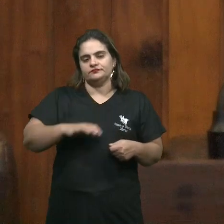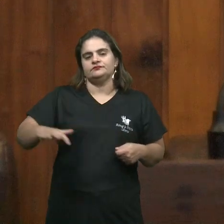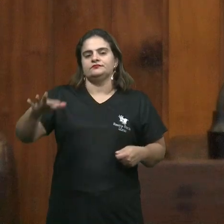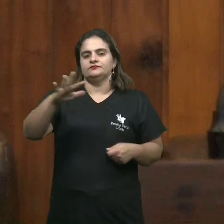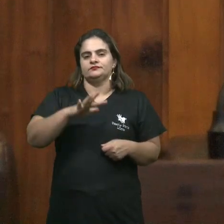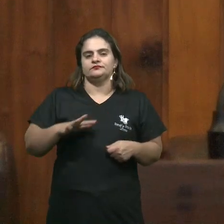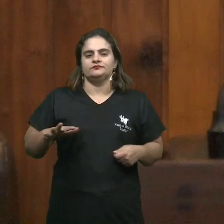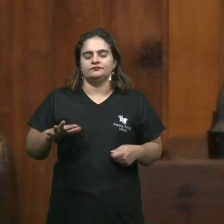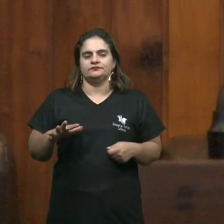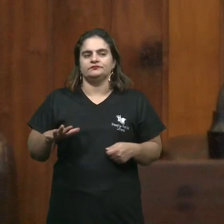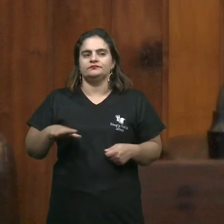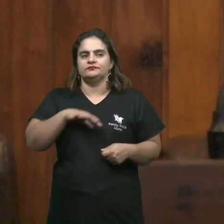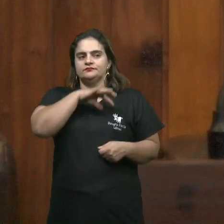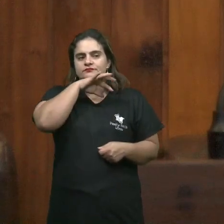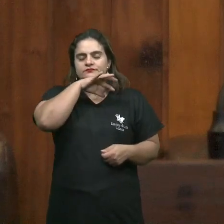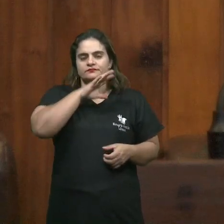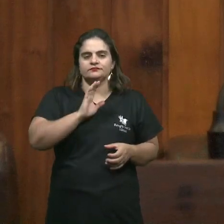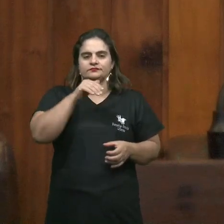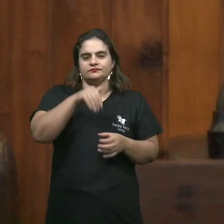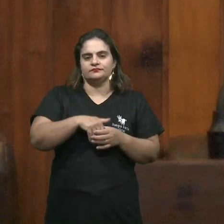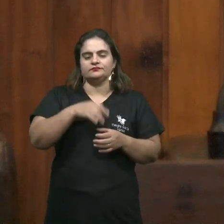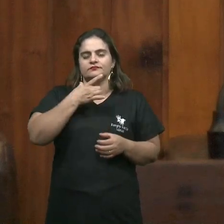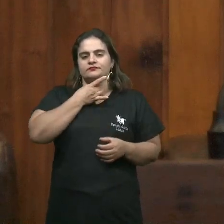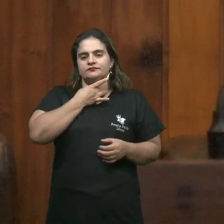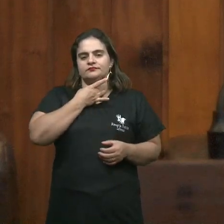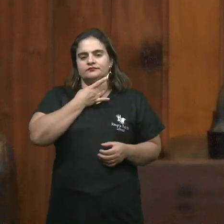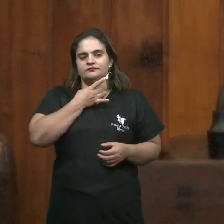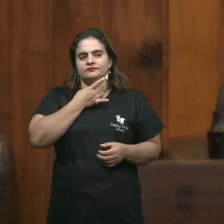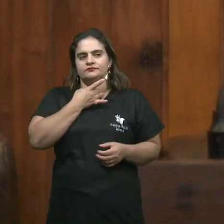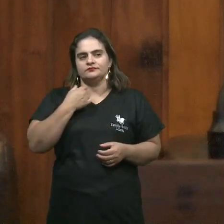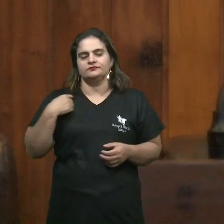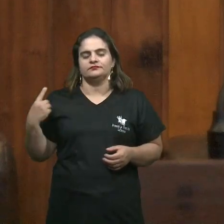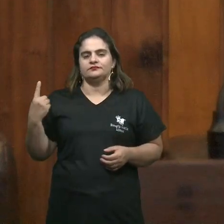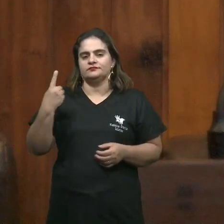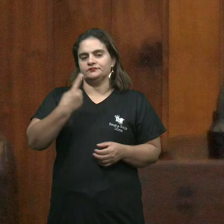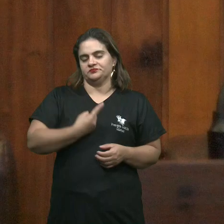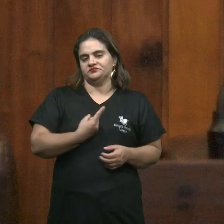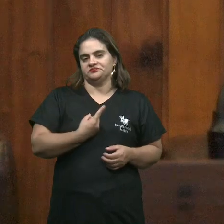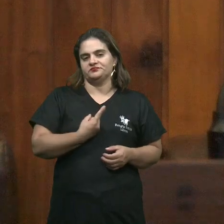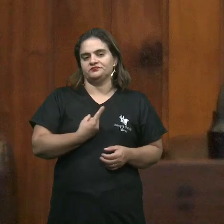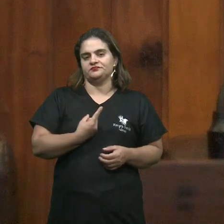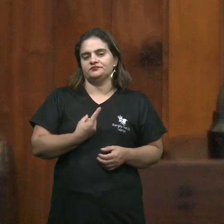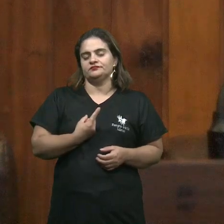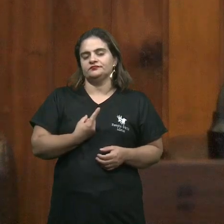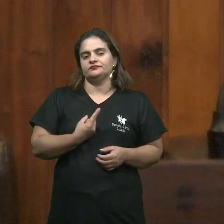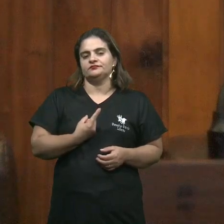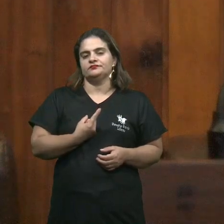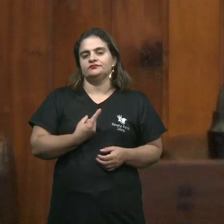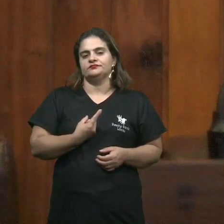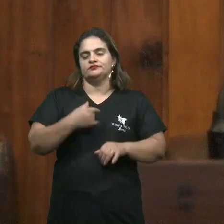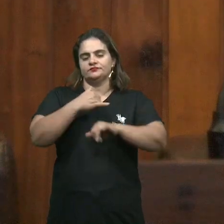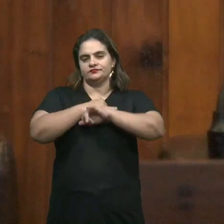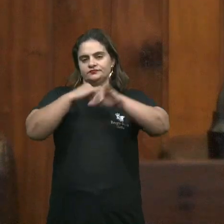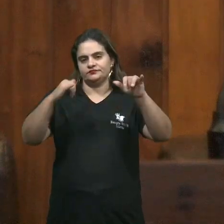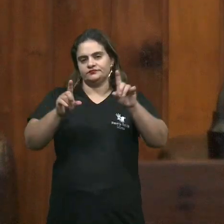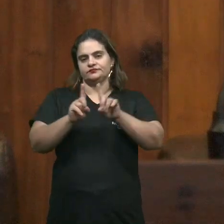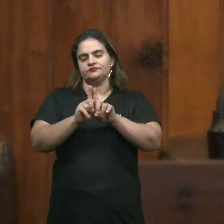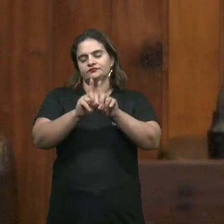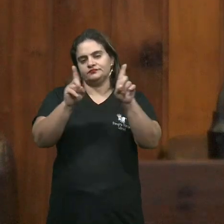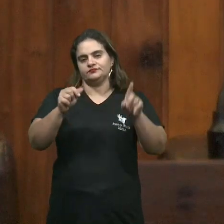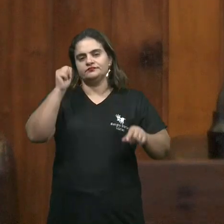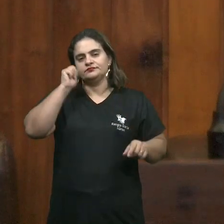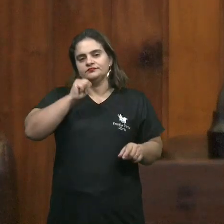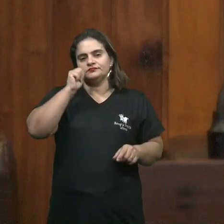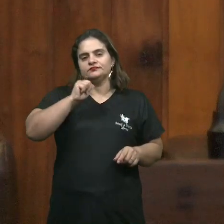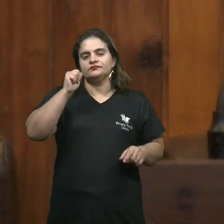fazem pela causa animal dentro da nossa cidade. Eu sou apenas um elo, uma voz, são elas que têm todos os